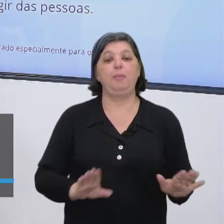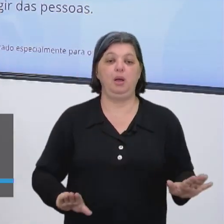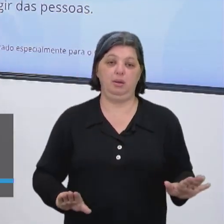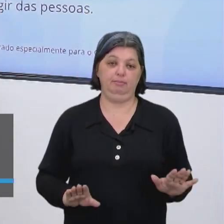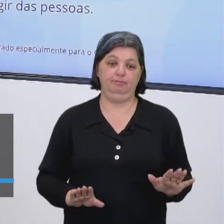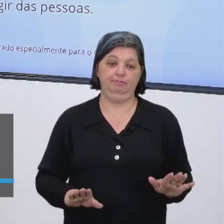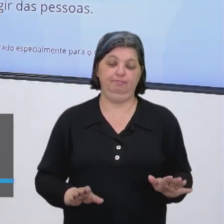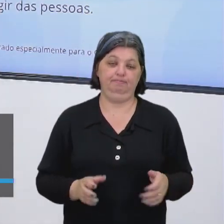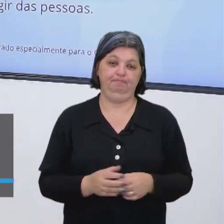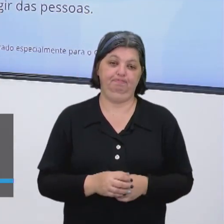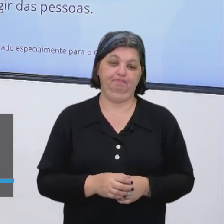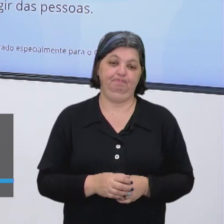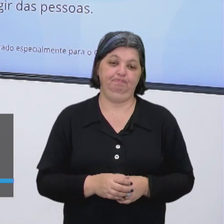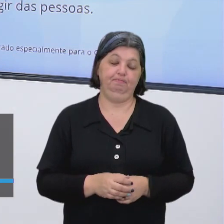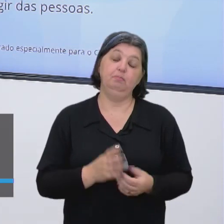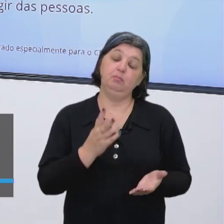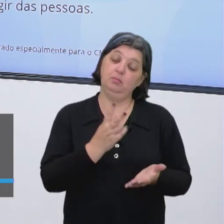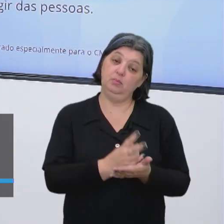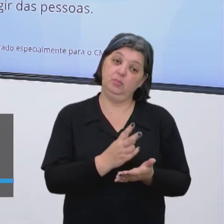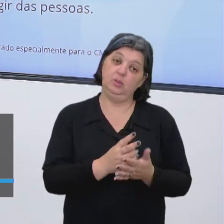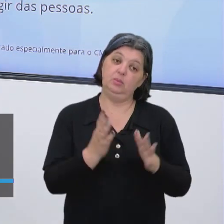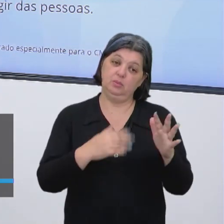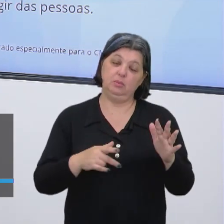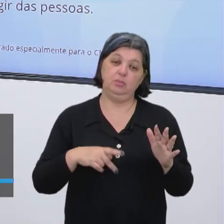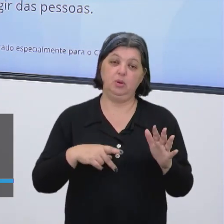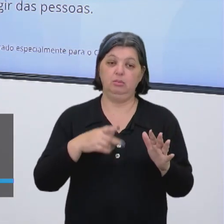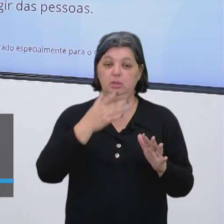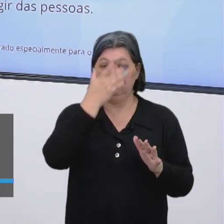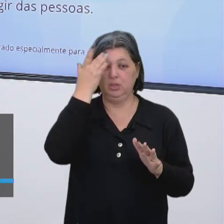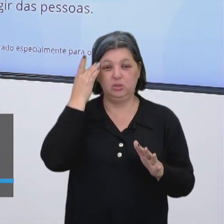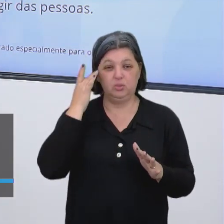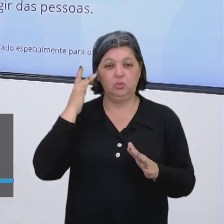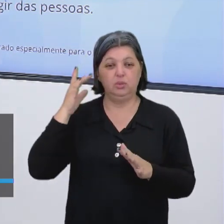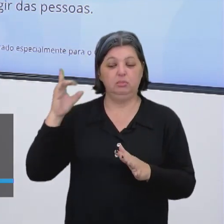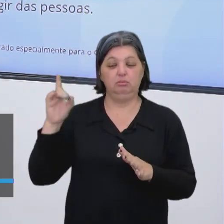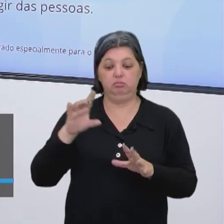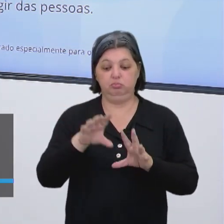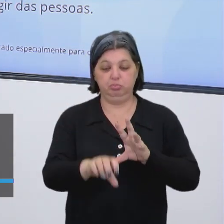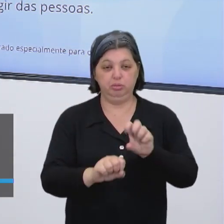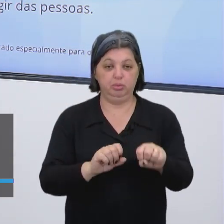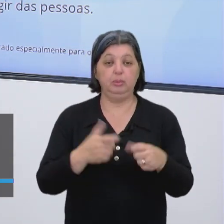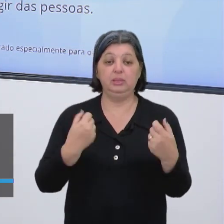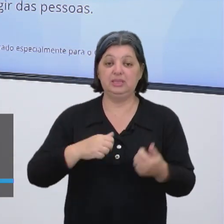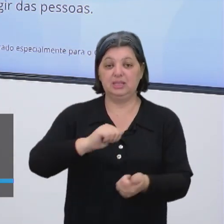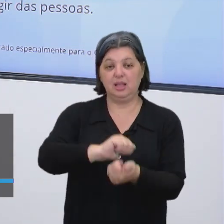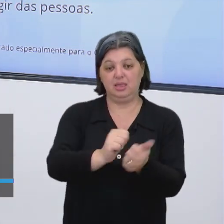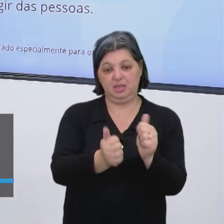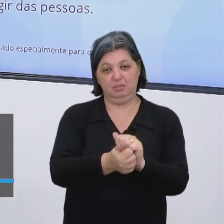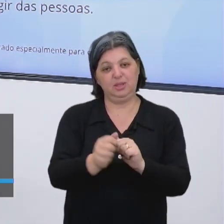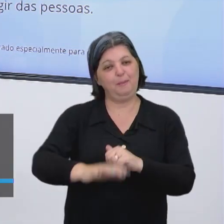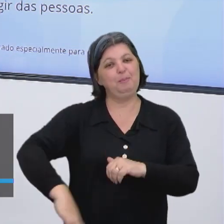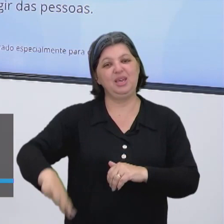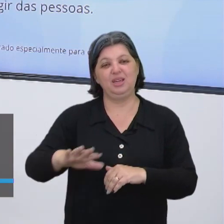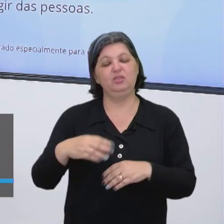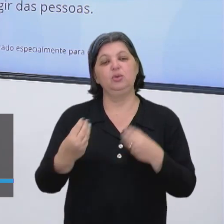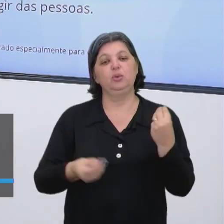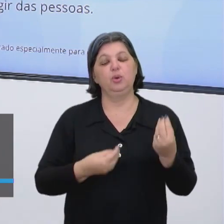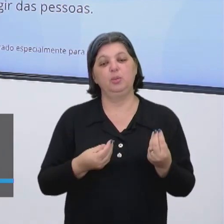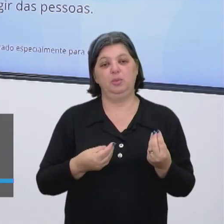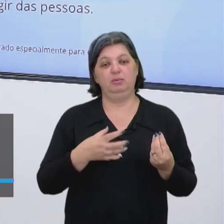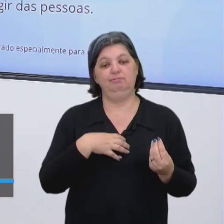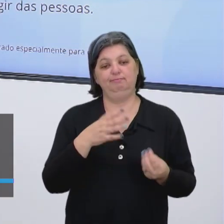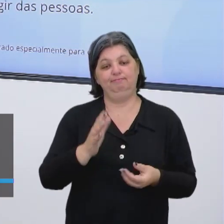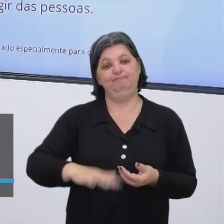ainda, se querendo ou não, quando um colonizador vem para cá, ele precisa se adaptar ao ambiente. E a maneira com que a gente se adapta